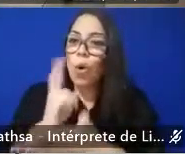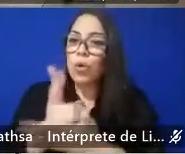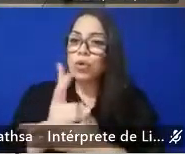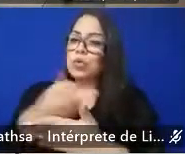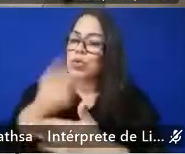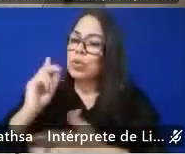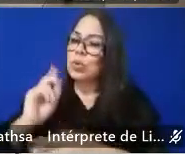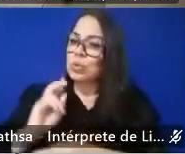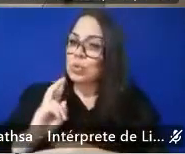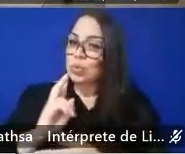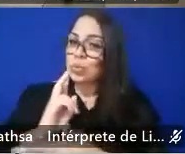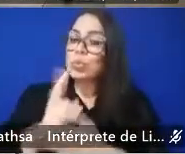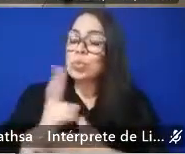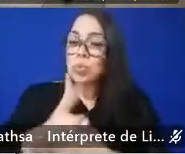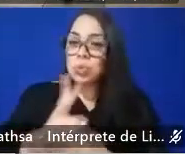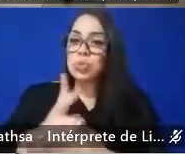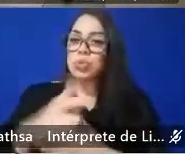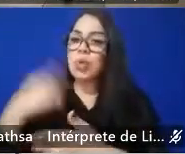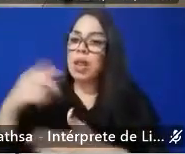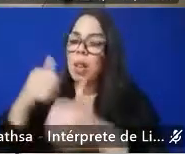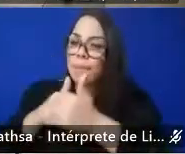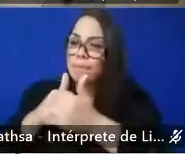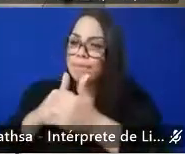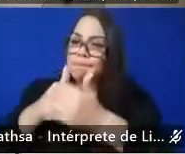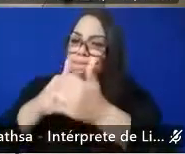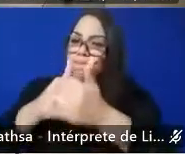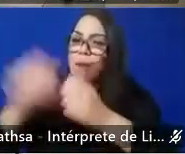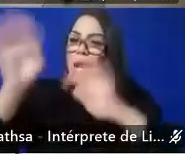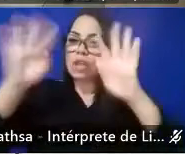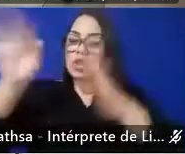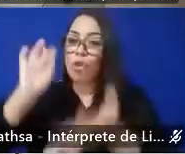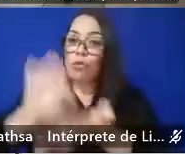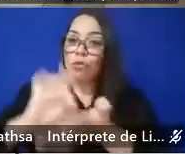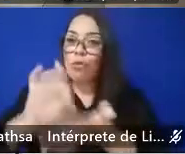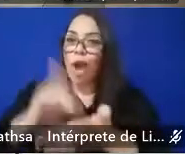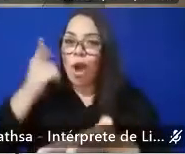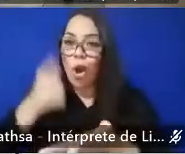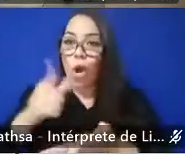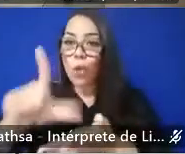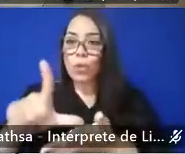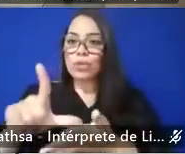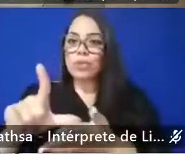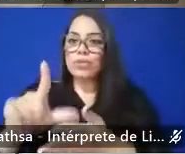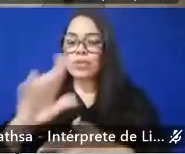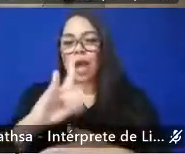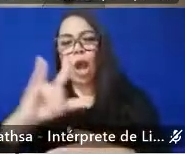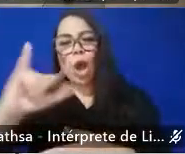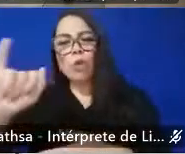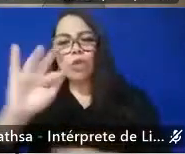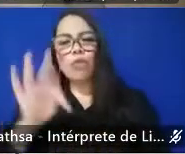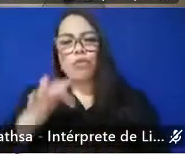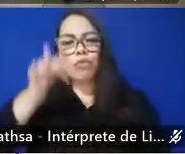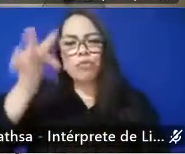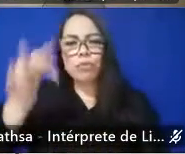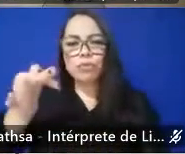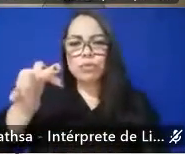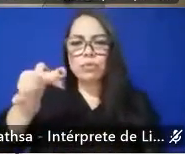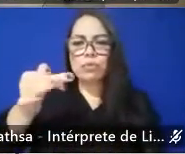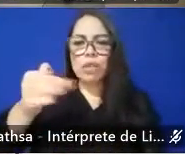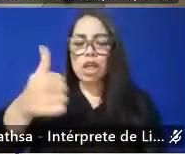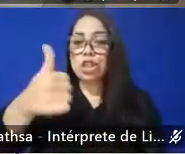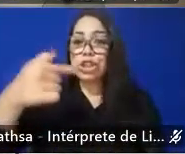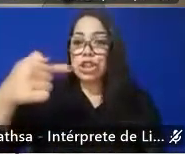Deve nos empurrar Busca do Sonho um dia lá no século 17 em nosso país vão ser